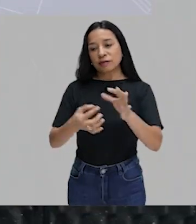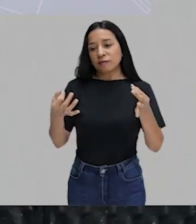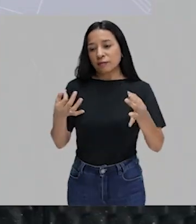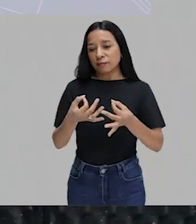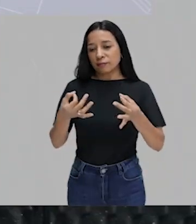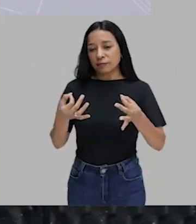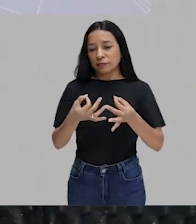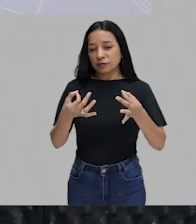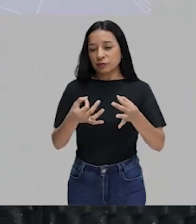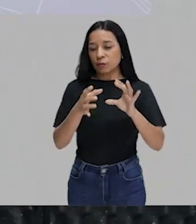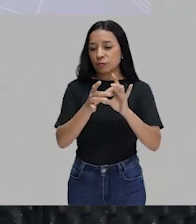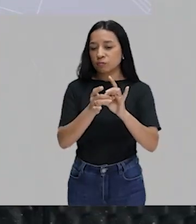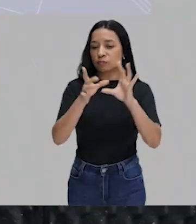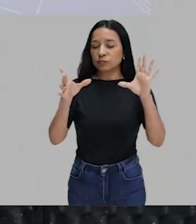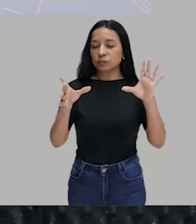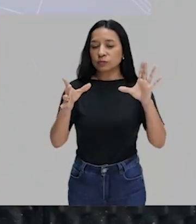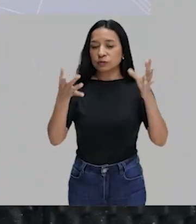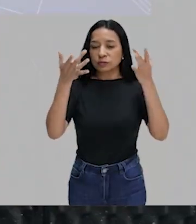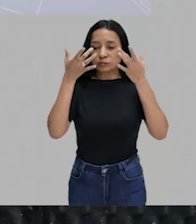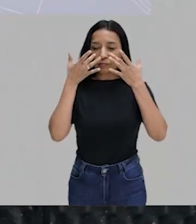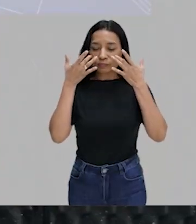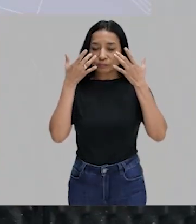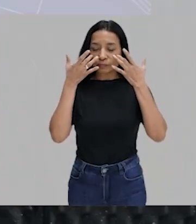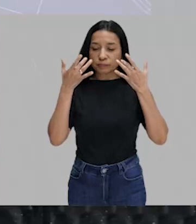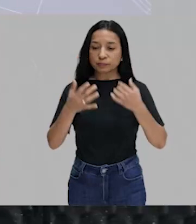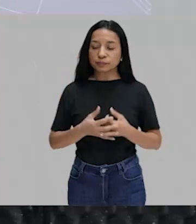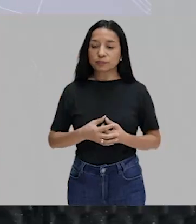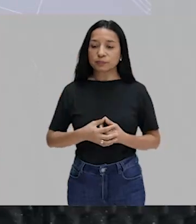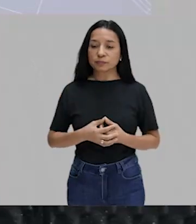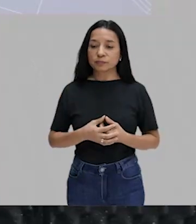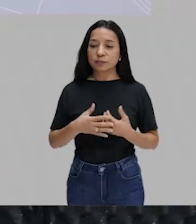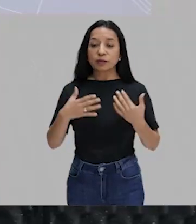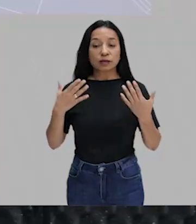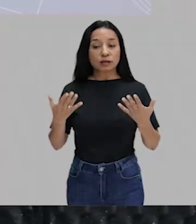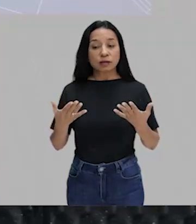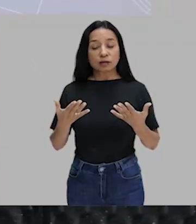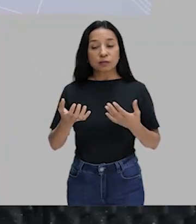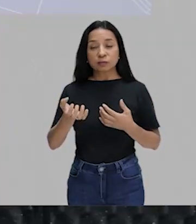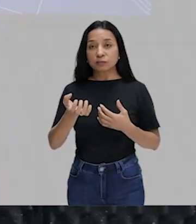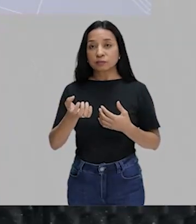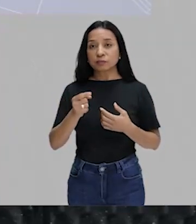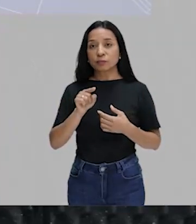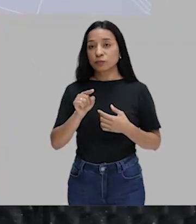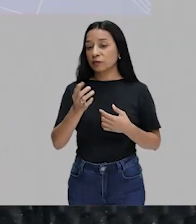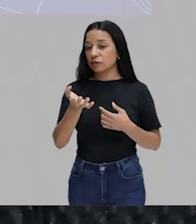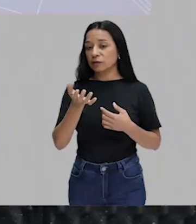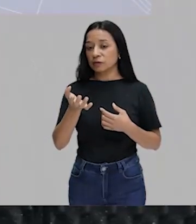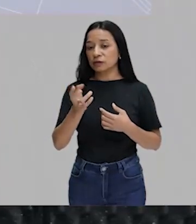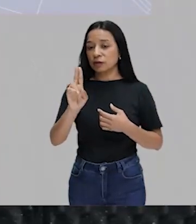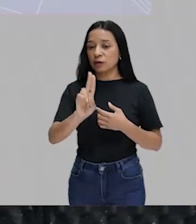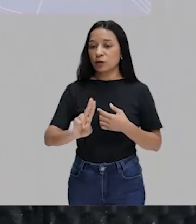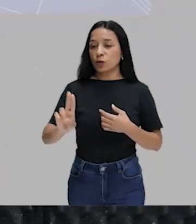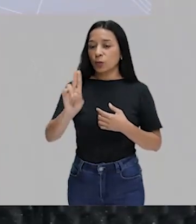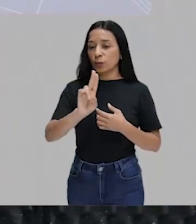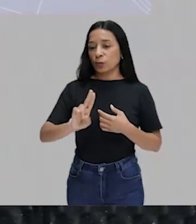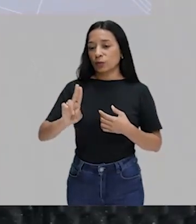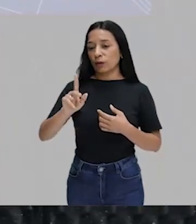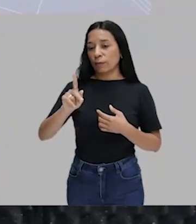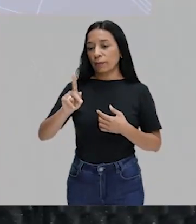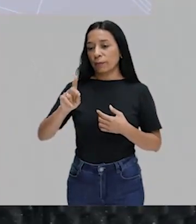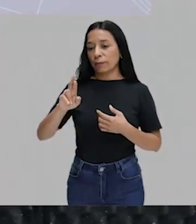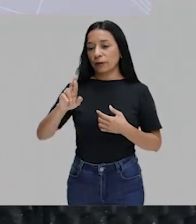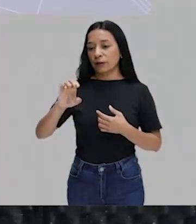da independência artística. Então, quando você quiser usar um predicativo para